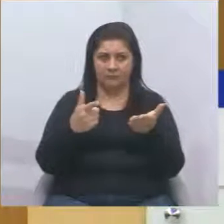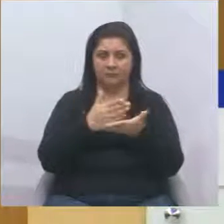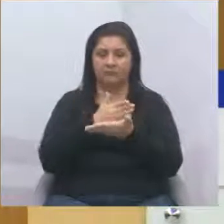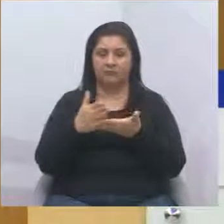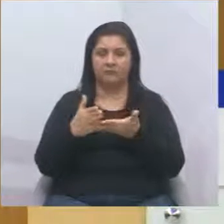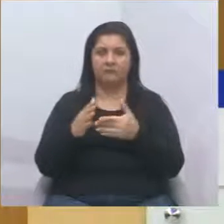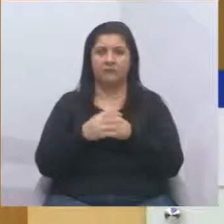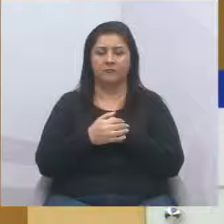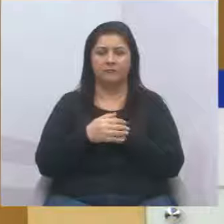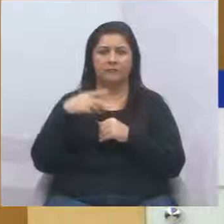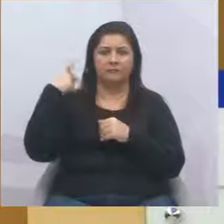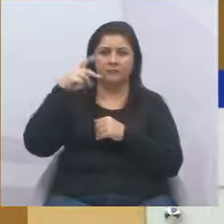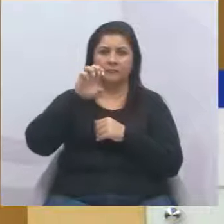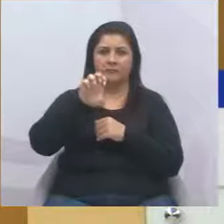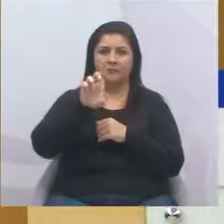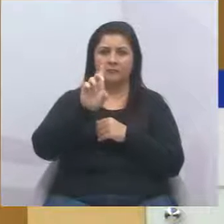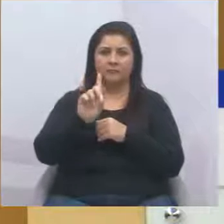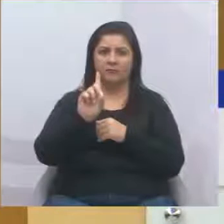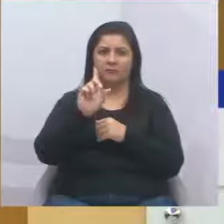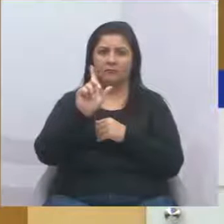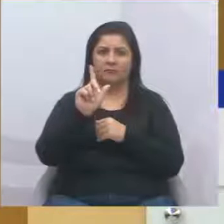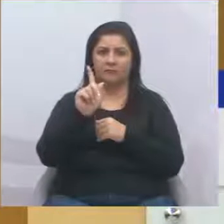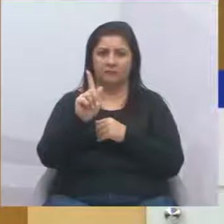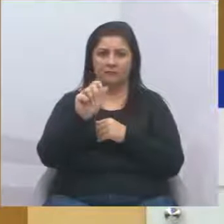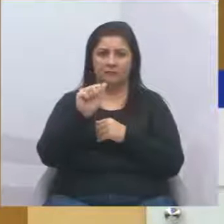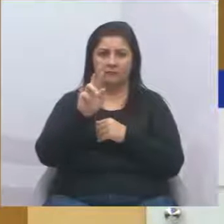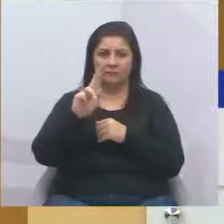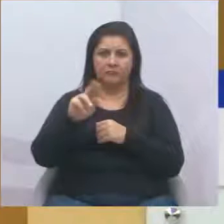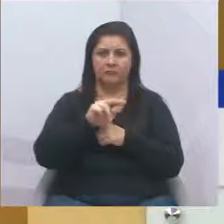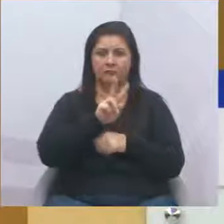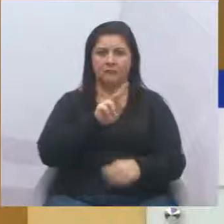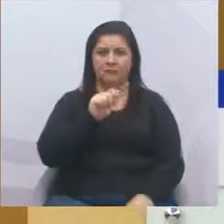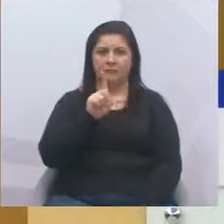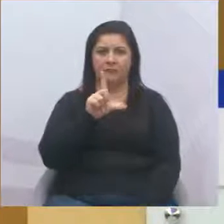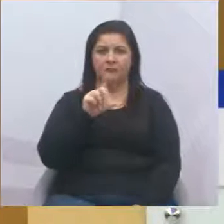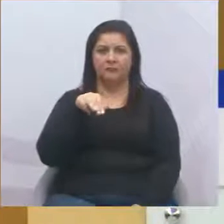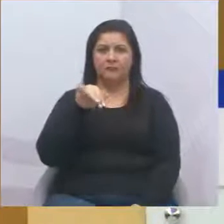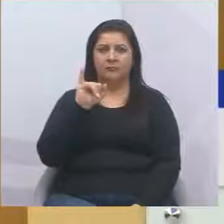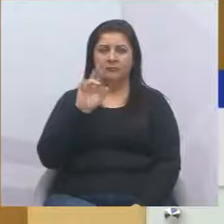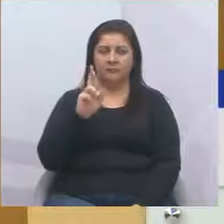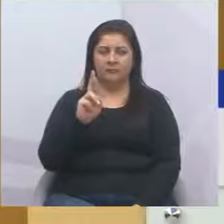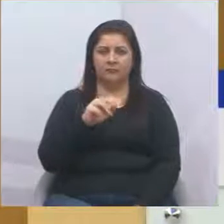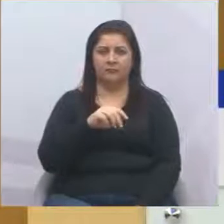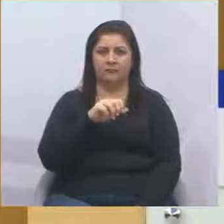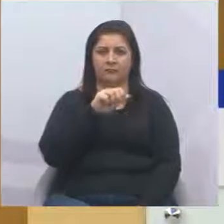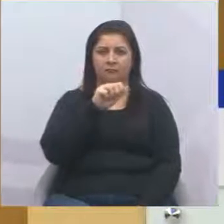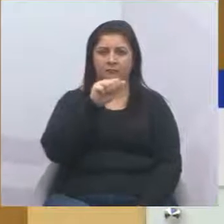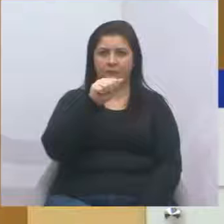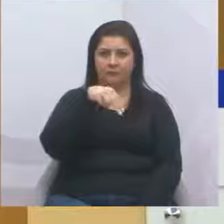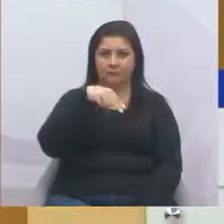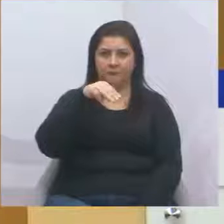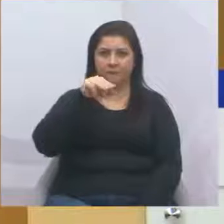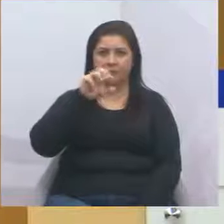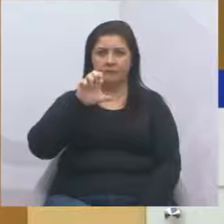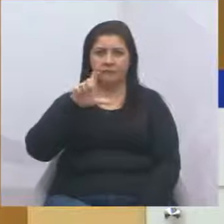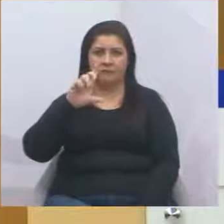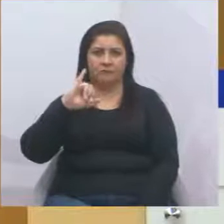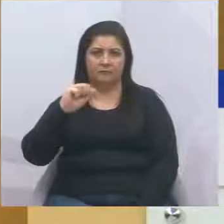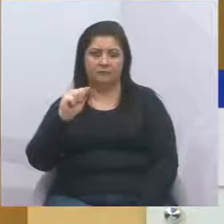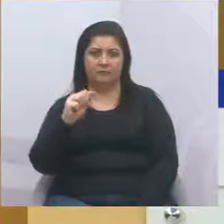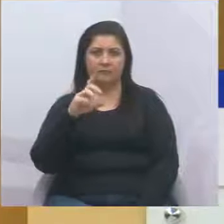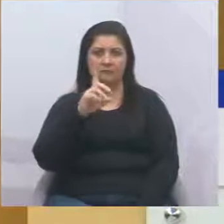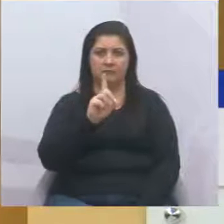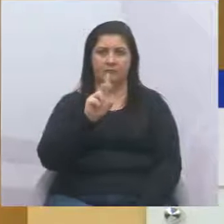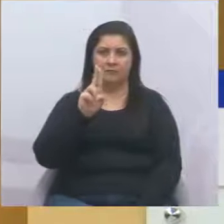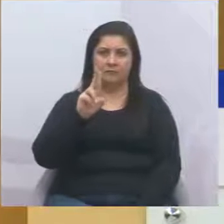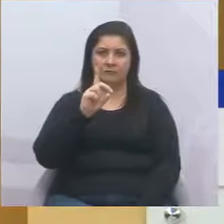os vereadores Edgar Sasaki, Valmir do Parque Meia Lua, Maria Amélia, Dudi,